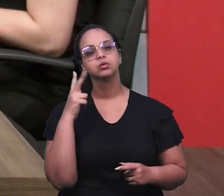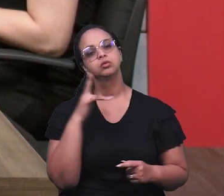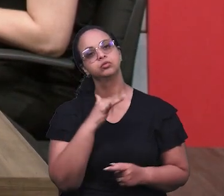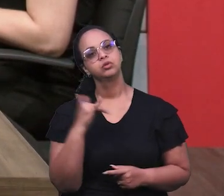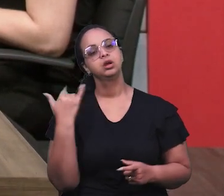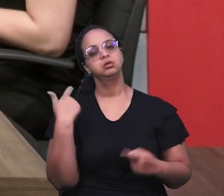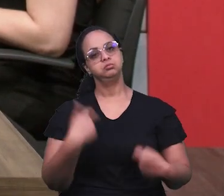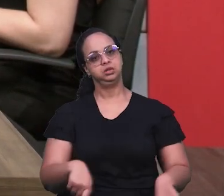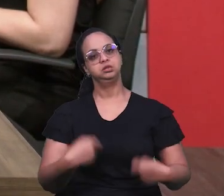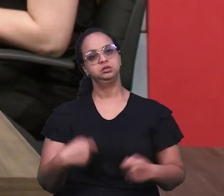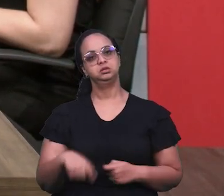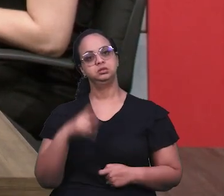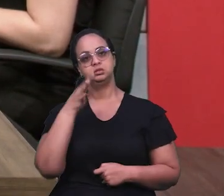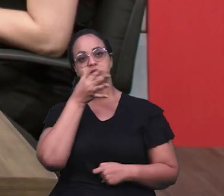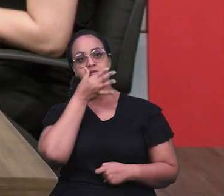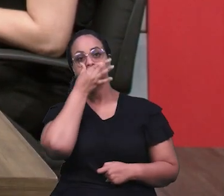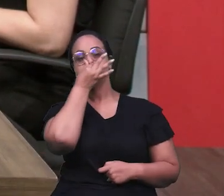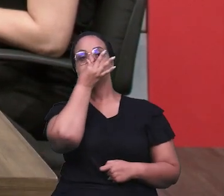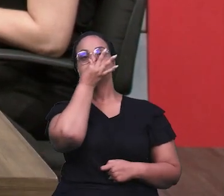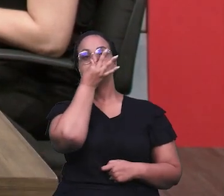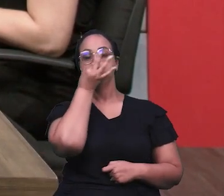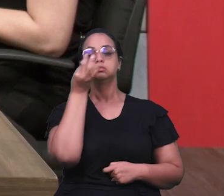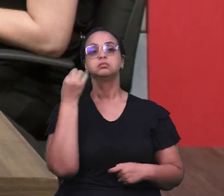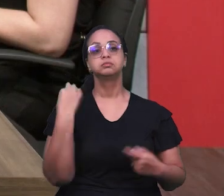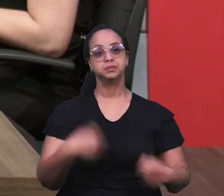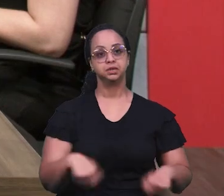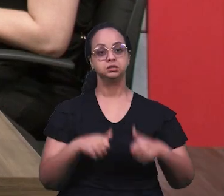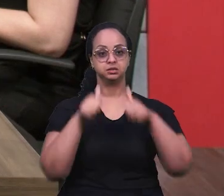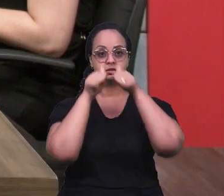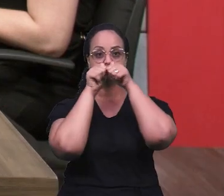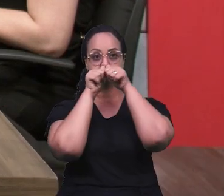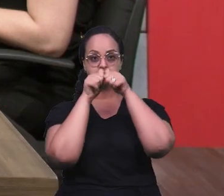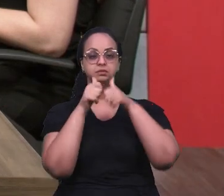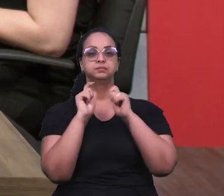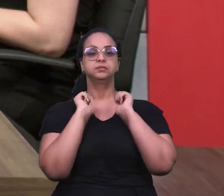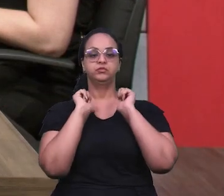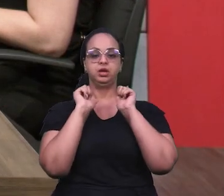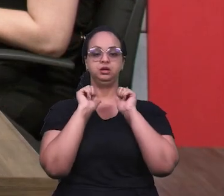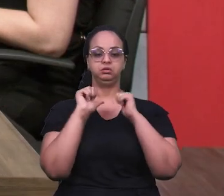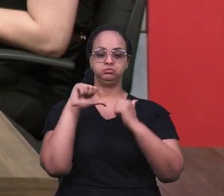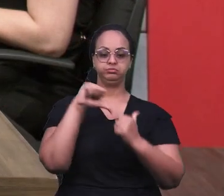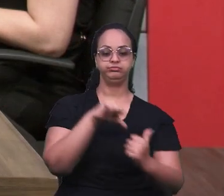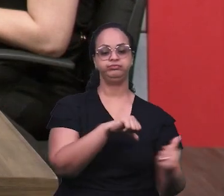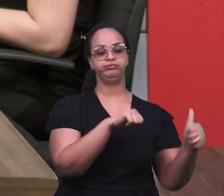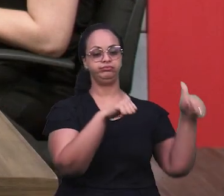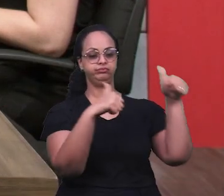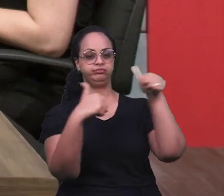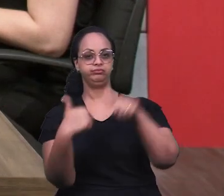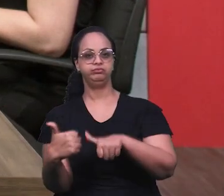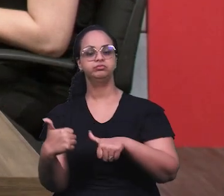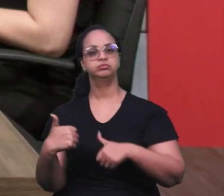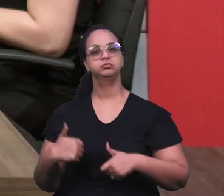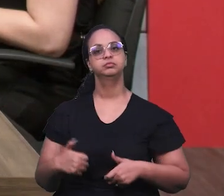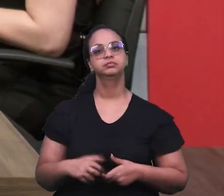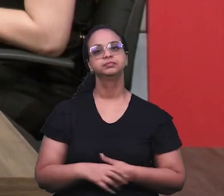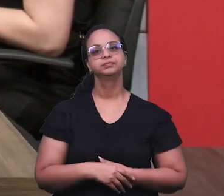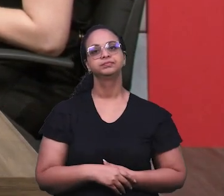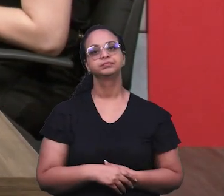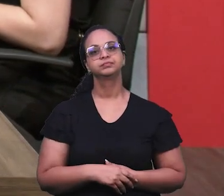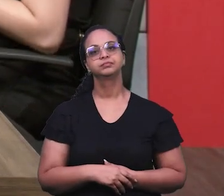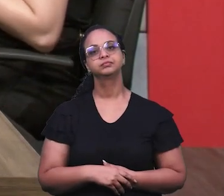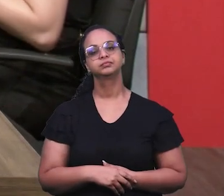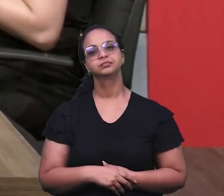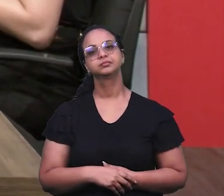ele, olha, tampe o seu nariz, assim, com os dedos polegares, que aí o pastor leva você e traz você de volta, sem problema nenhum. Se